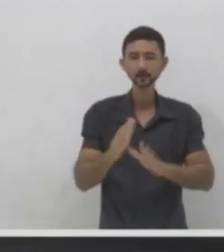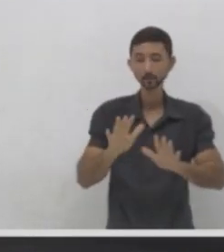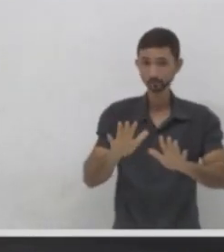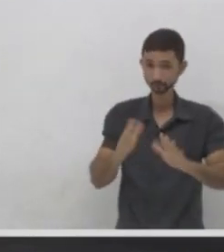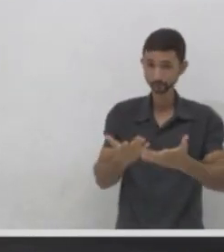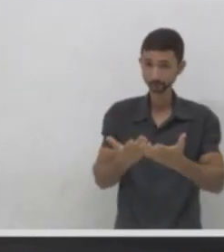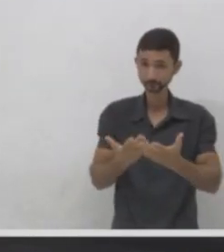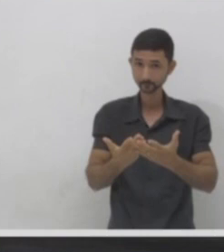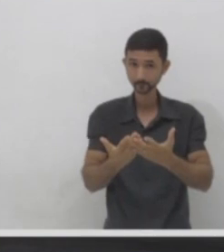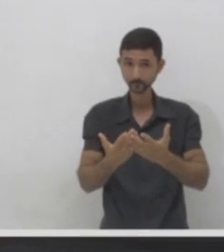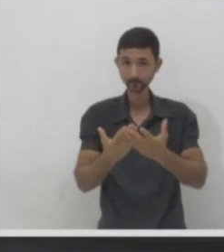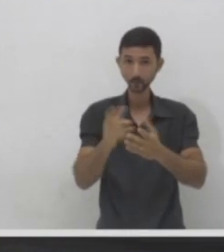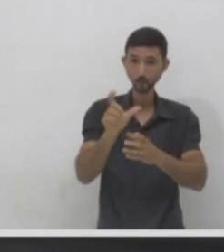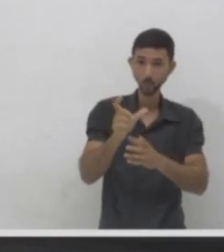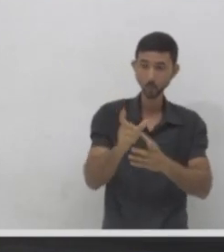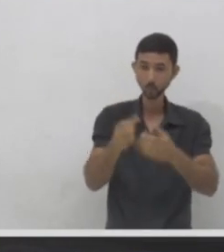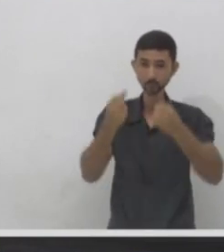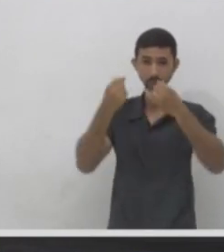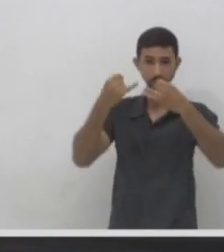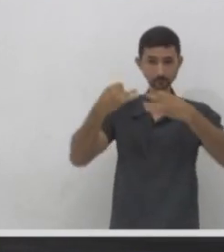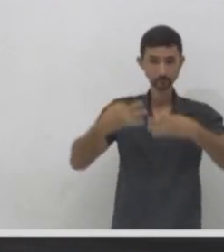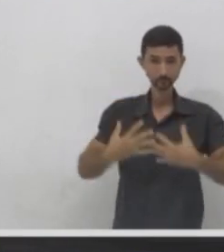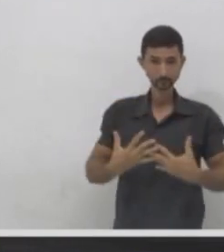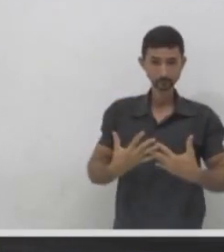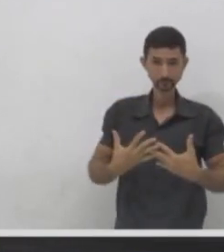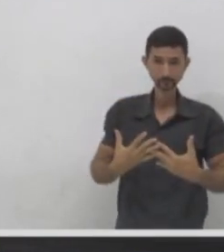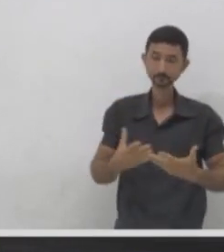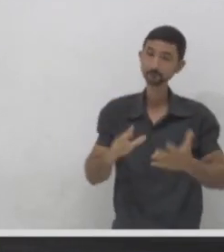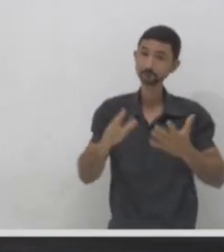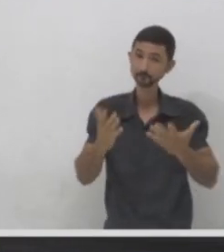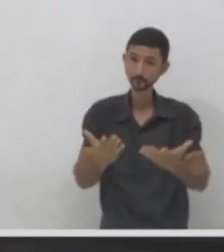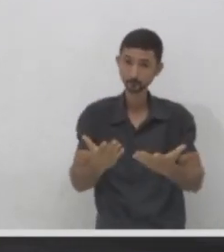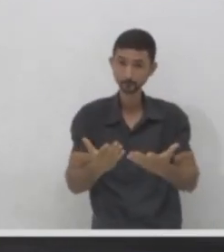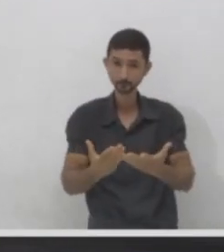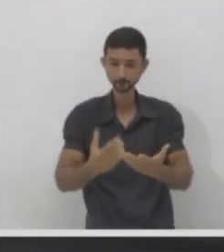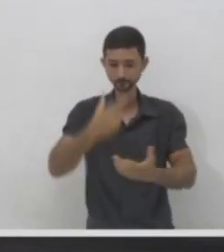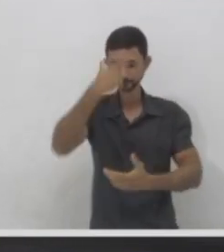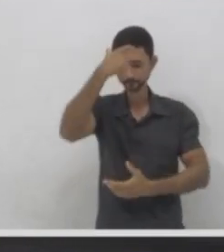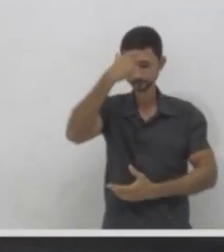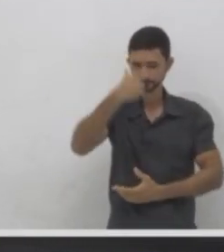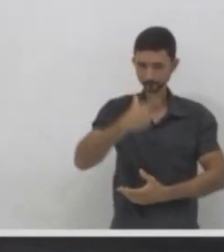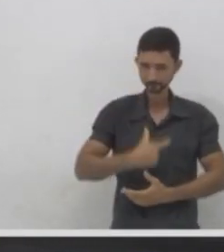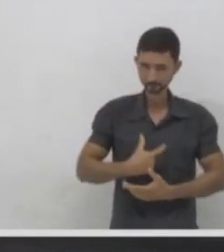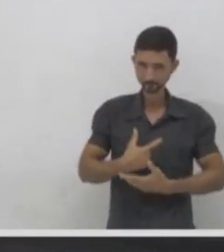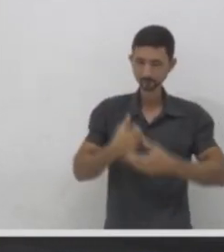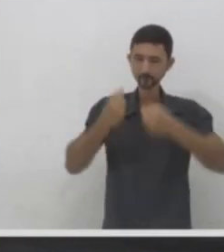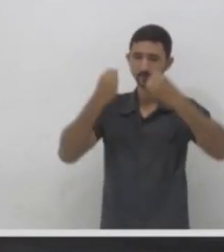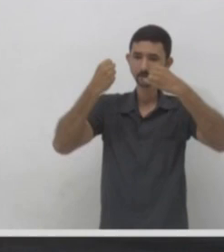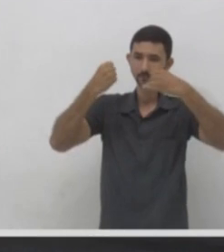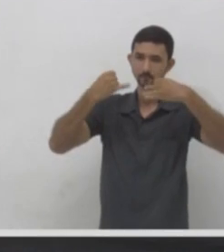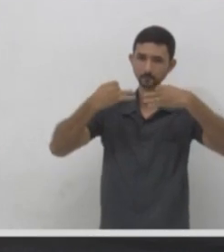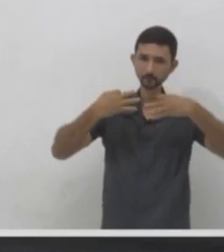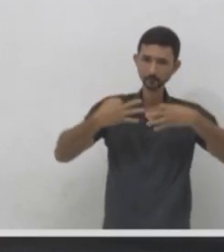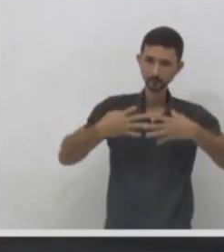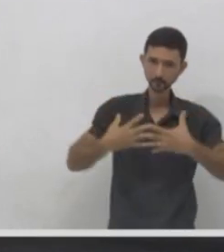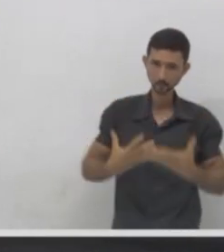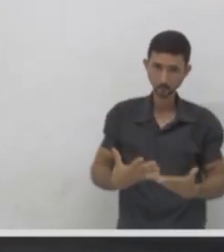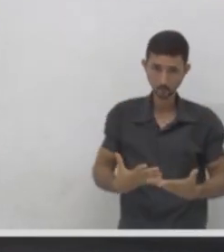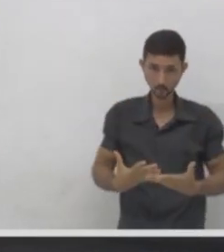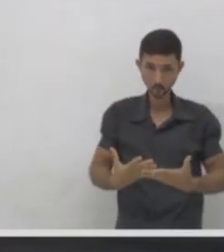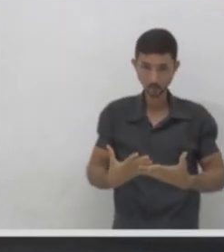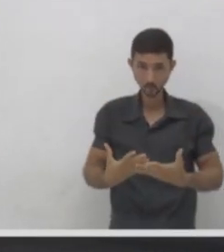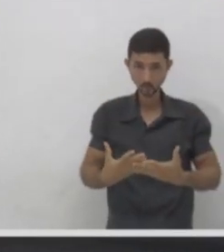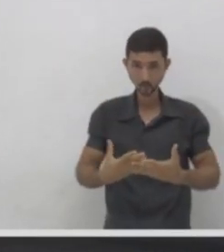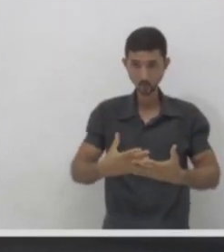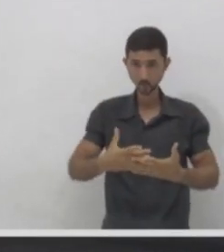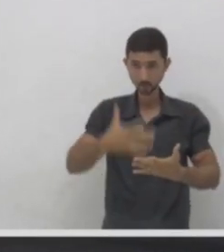ter duas formas de narrador. O narrador, ele pode ser apenas o narrador, né? Aquele que